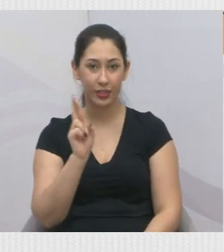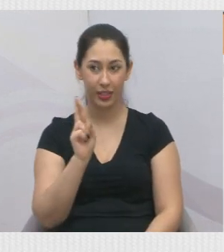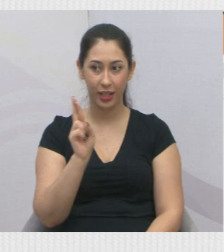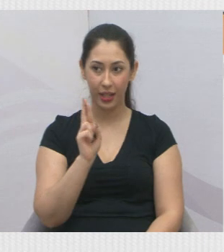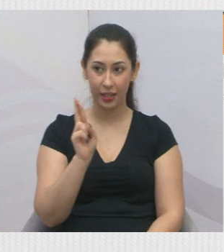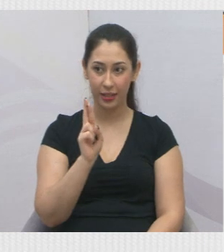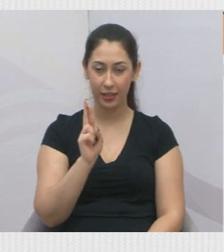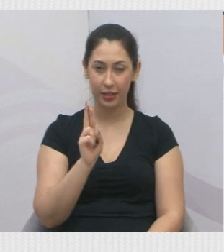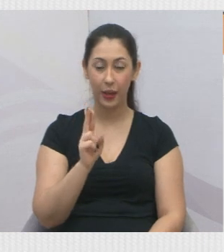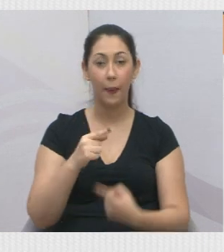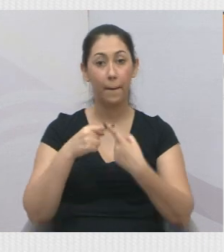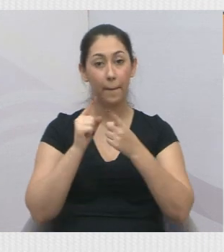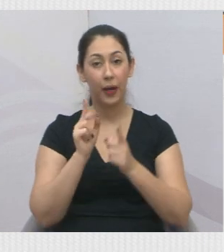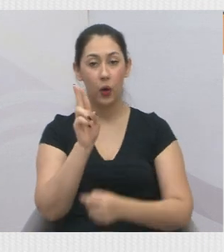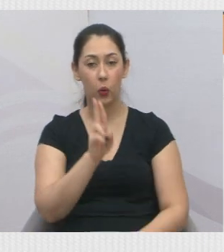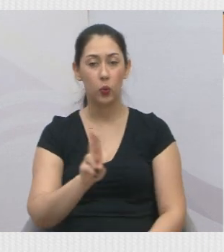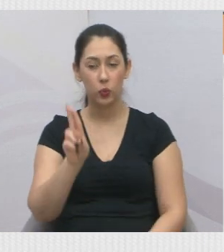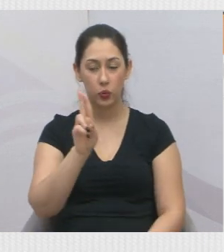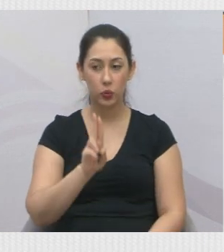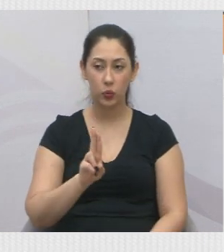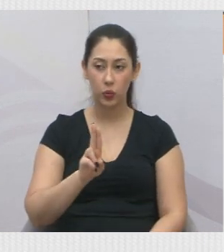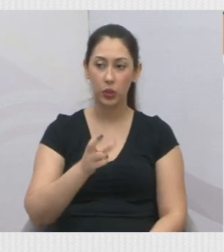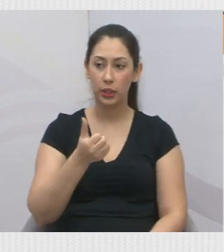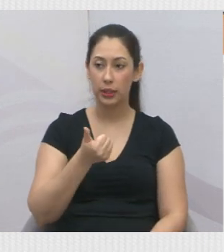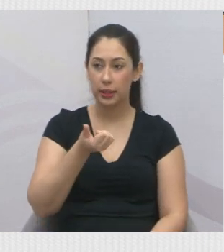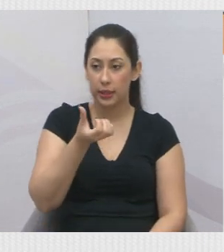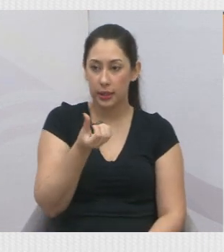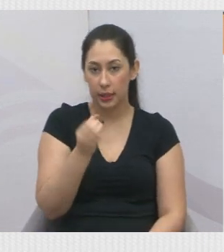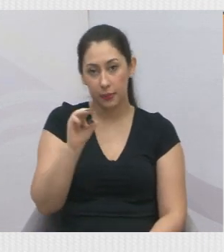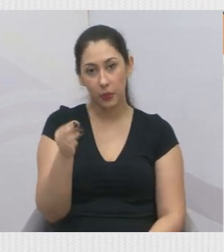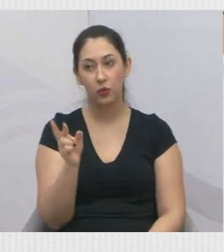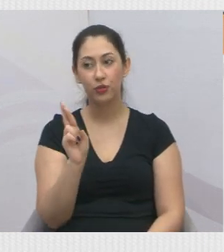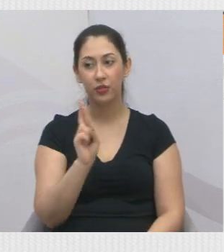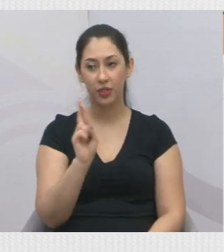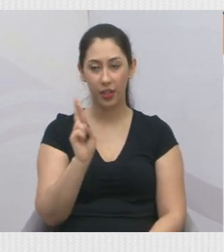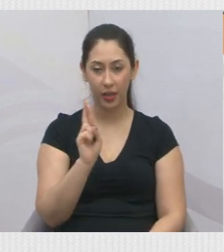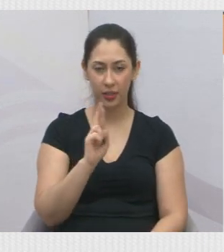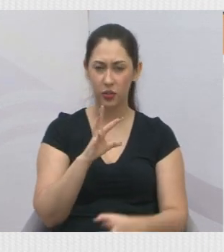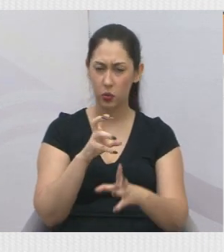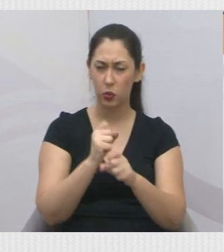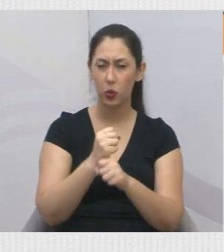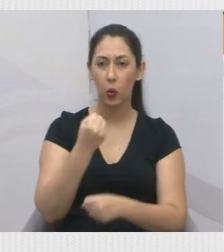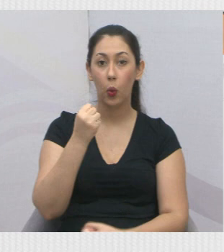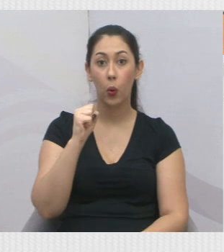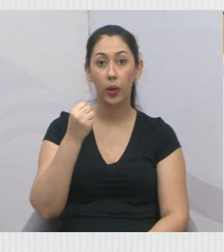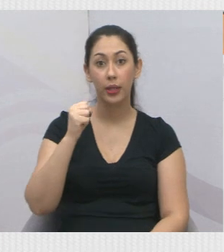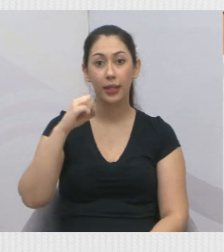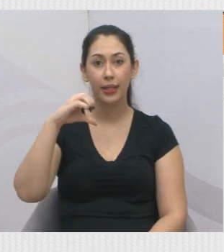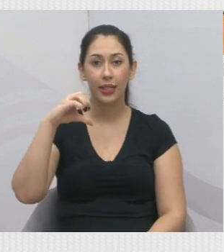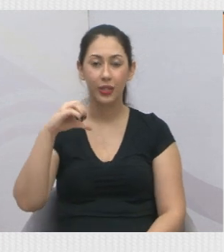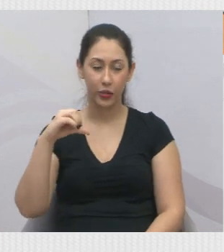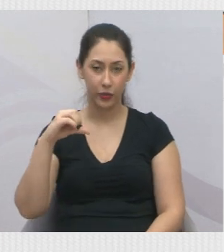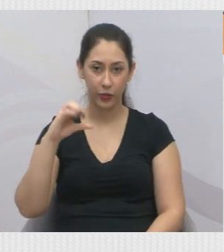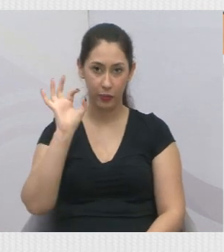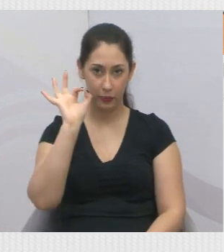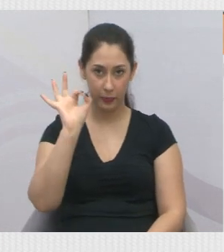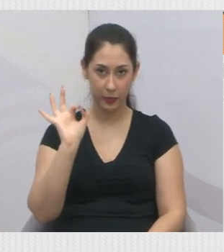18.837, foi gastos no período 16.719, chegando a